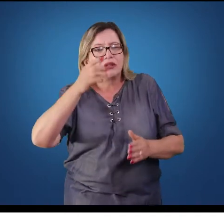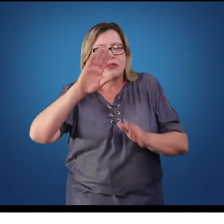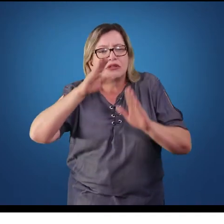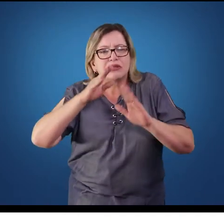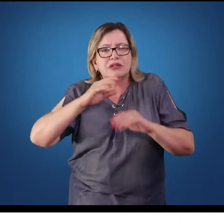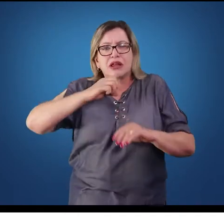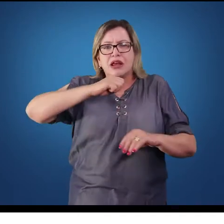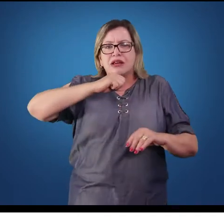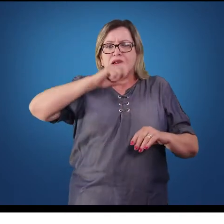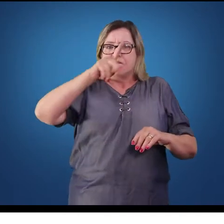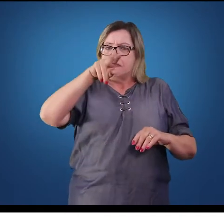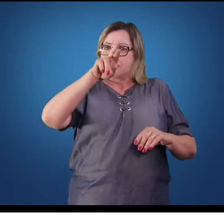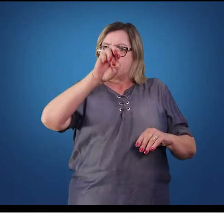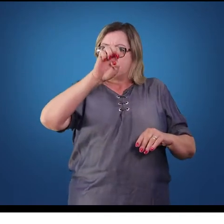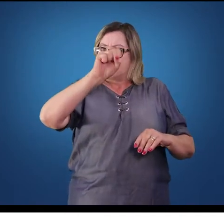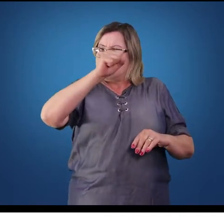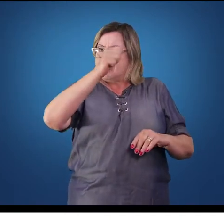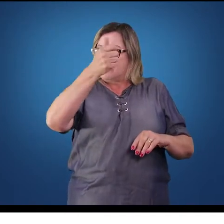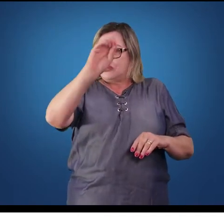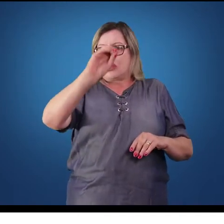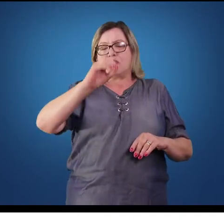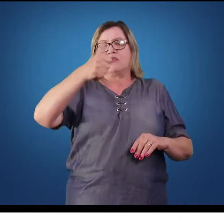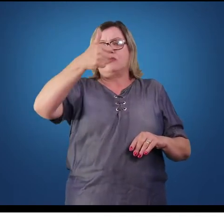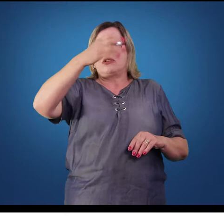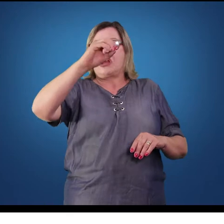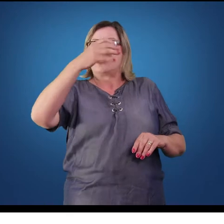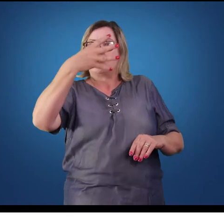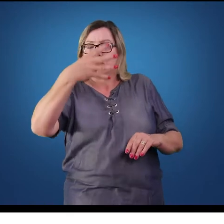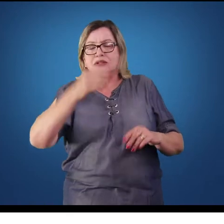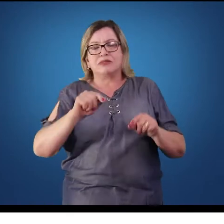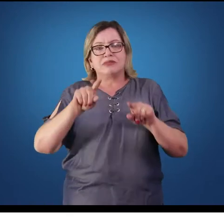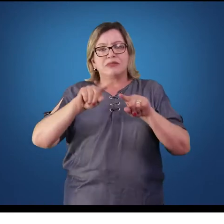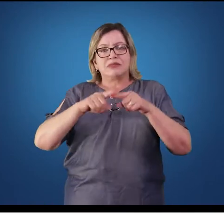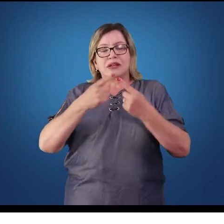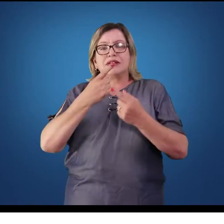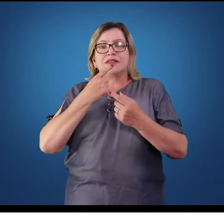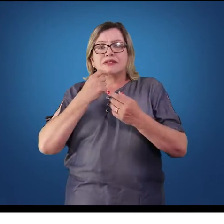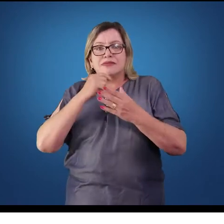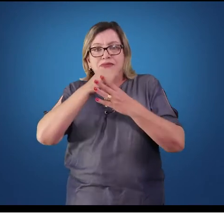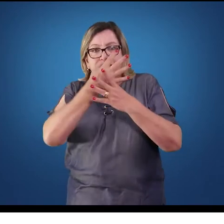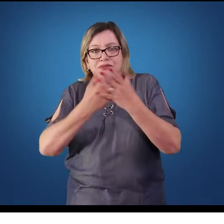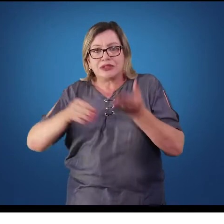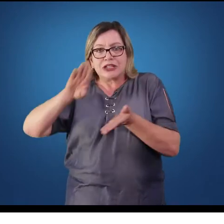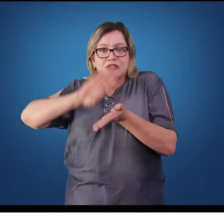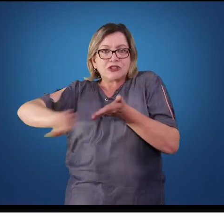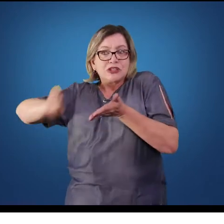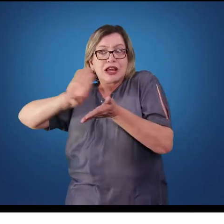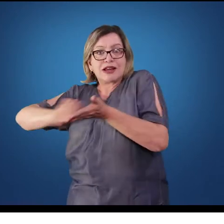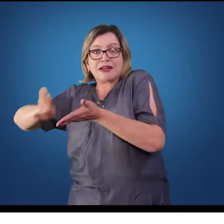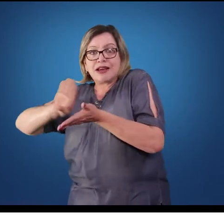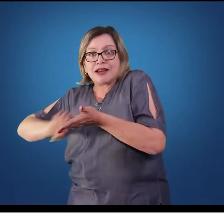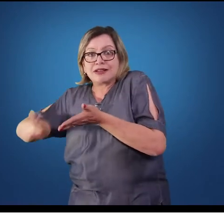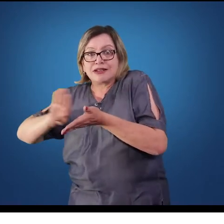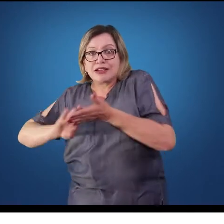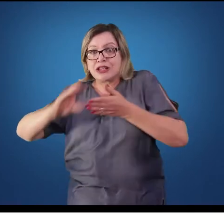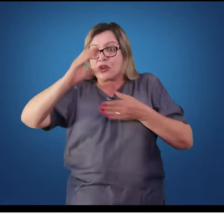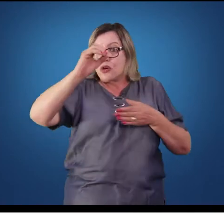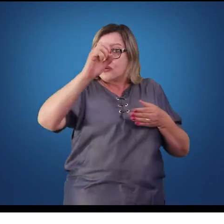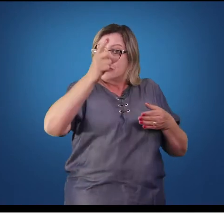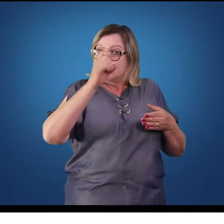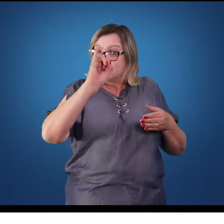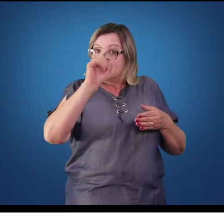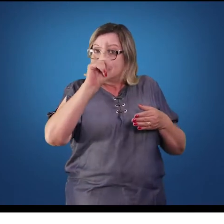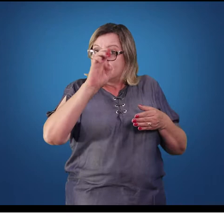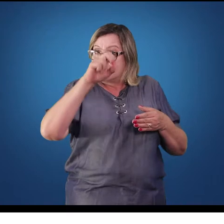104 miligramas de mercúrio. Enquanto que na corrente sanguínea, devido à retirada do oxigênio para a produção de